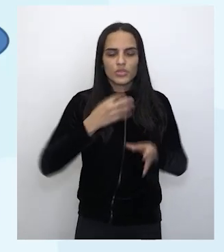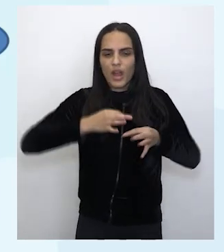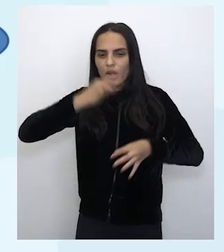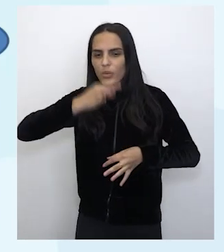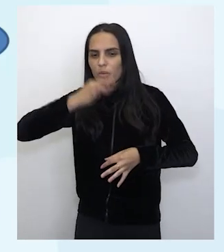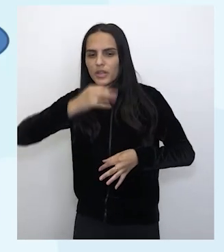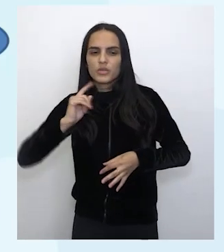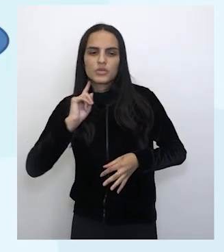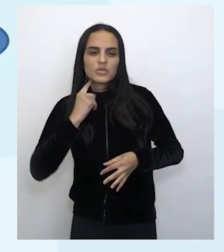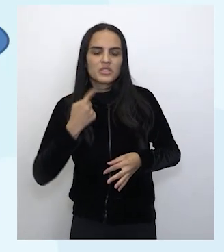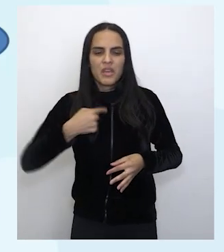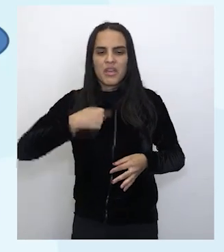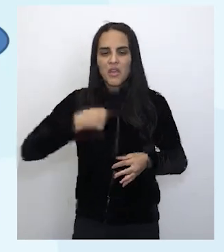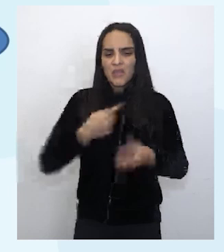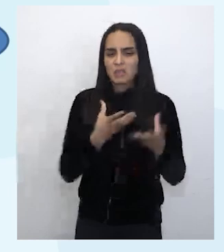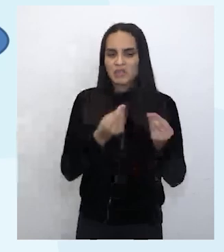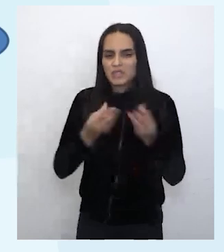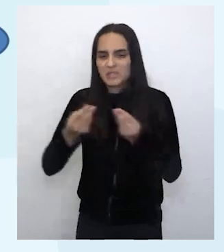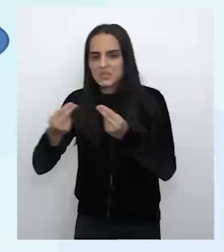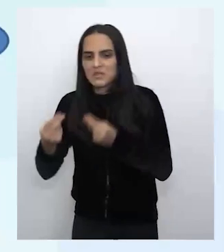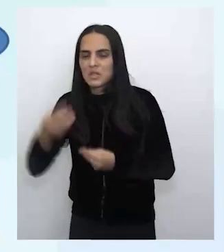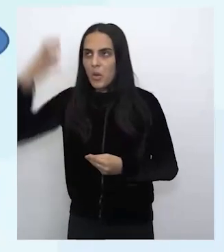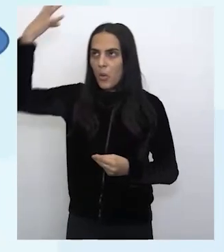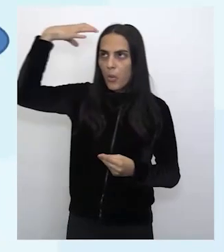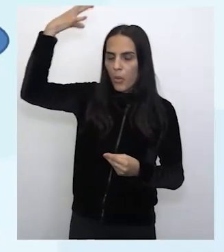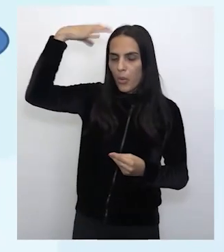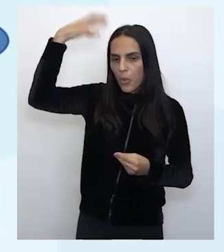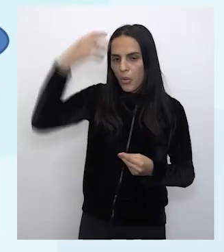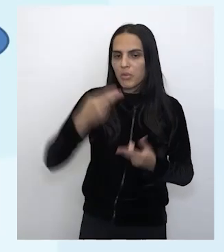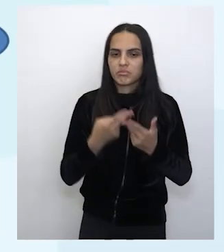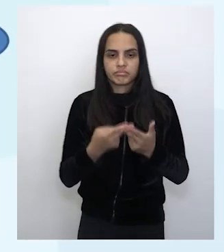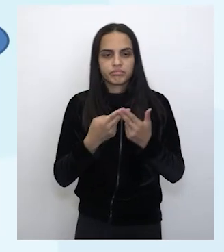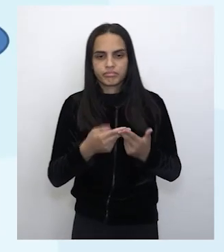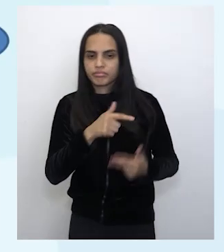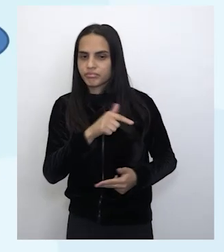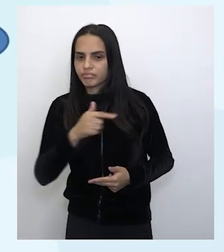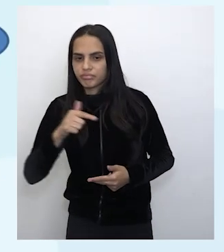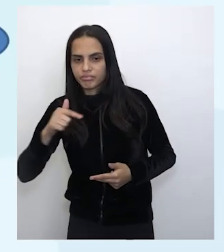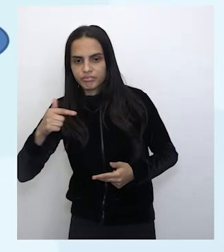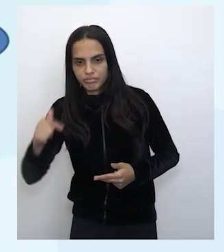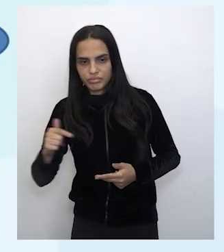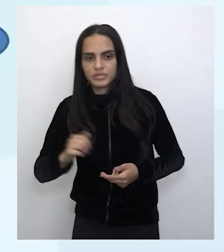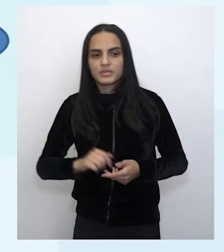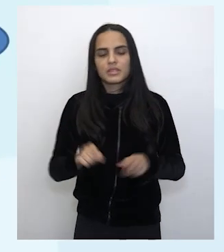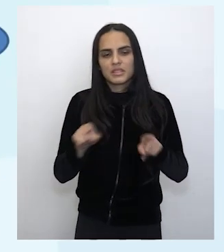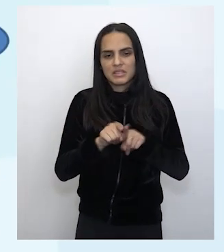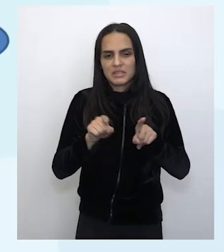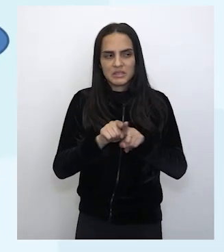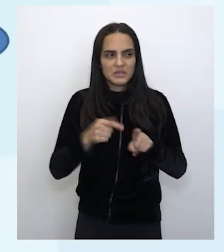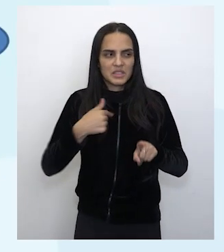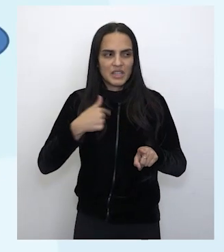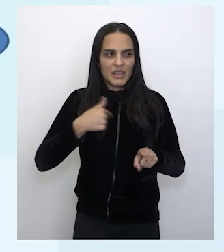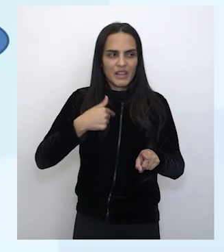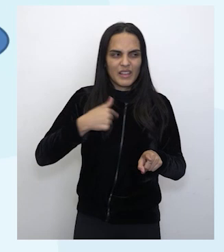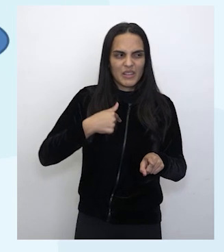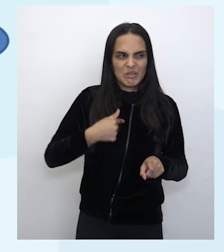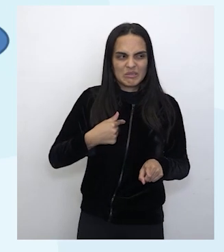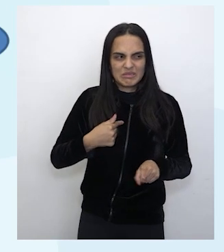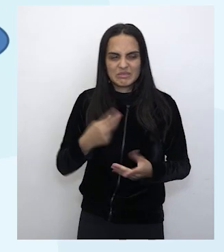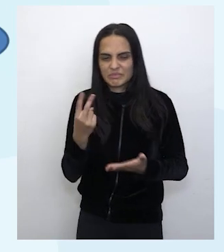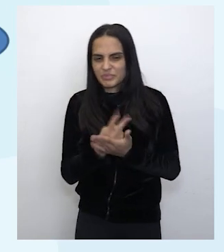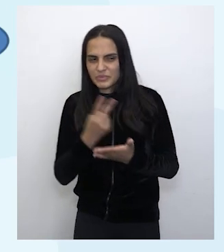tido paciência para tomar banho. Eu que tantas vezes tenho sido ridículo,